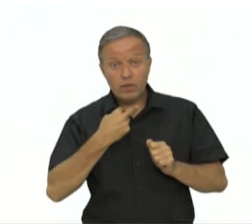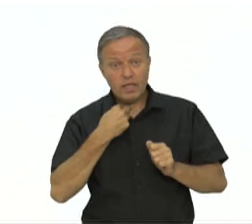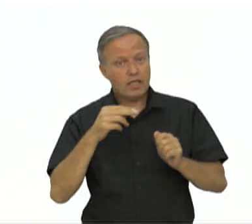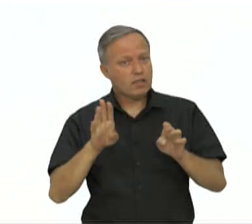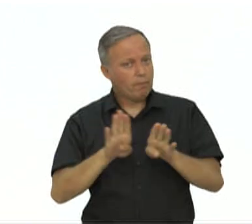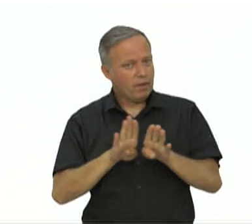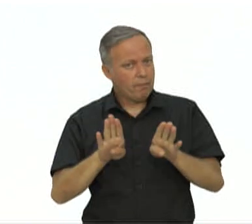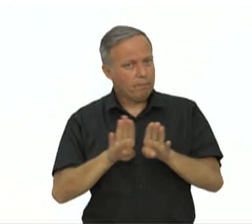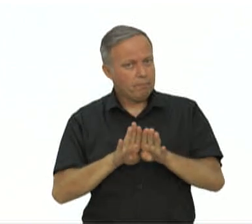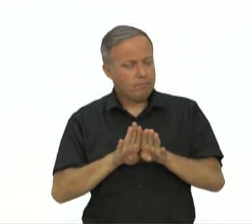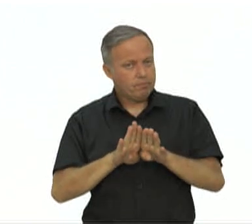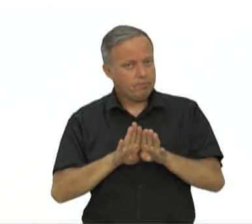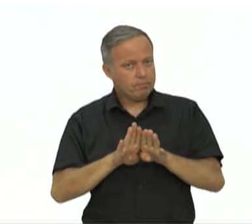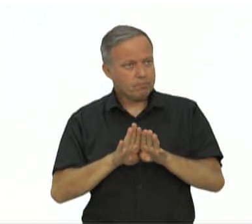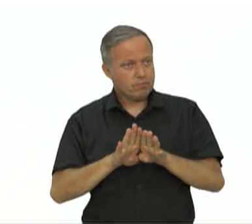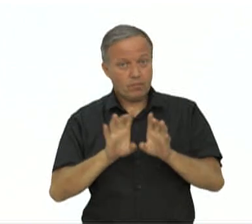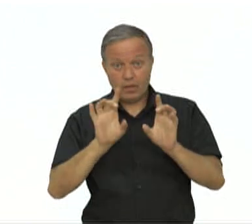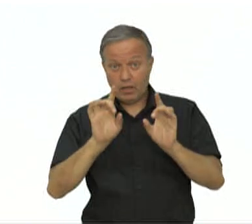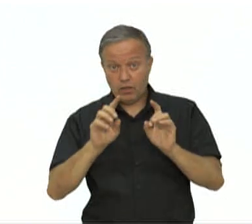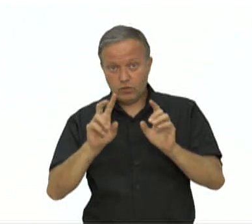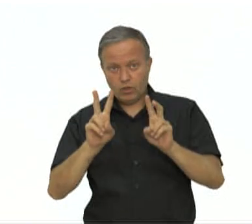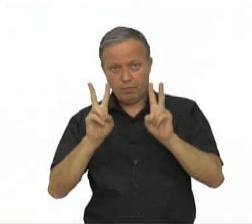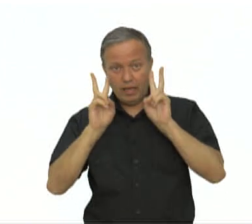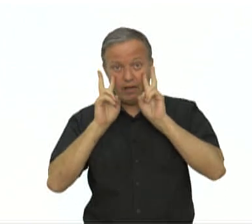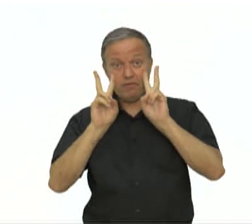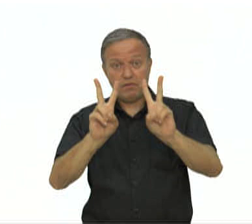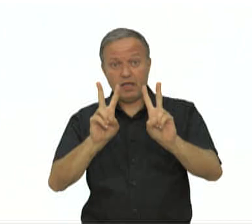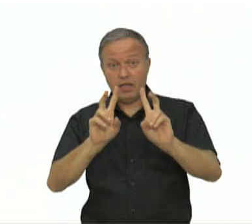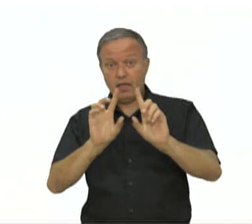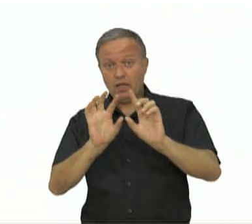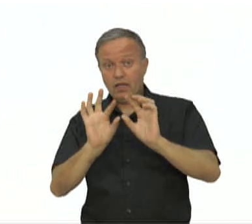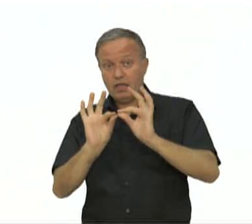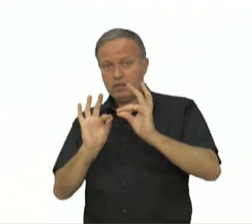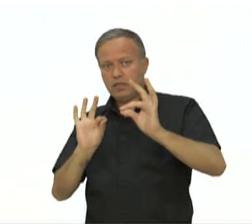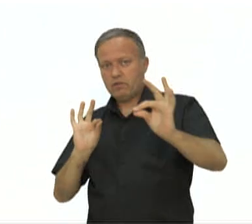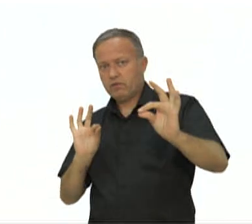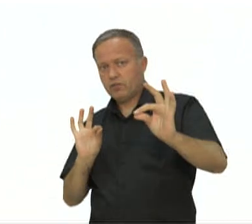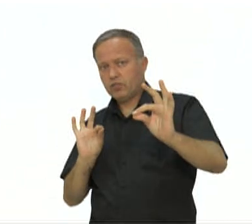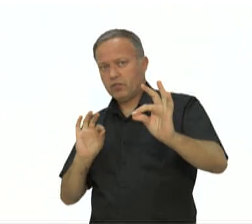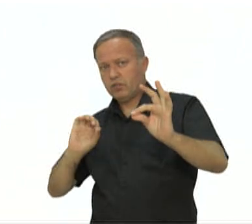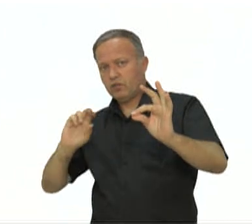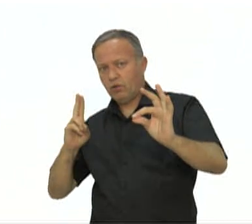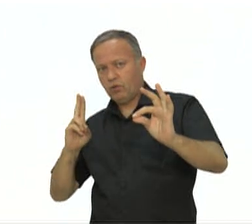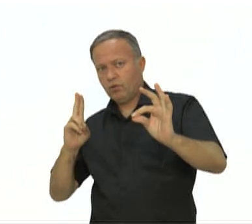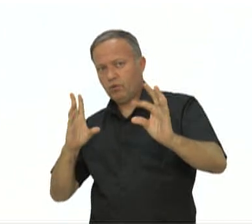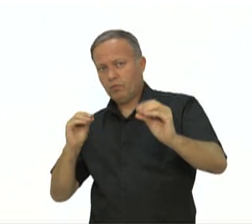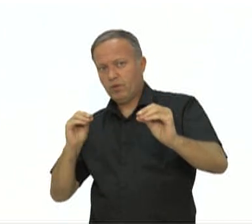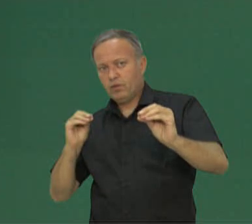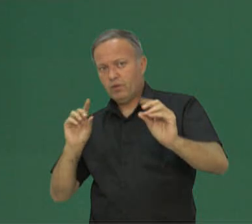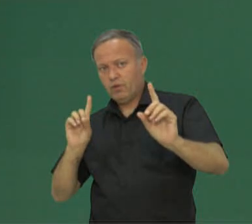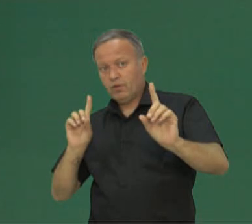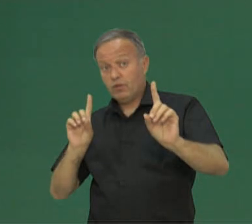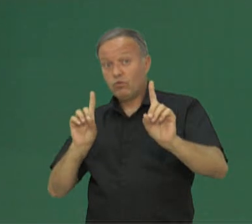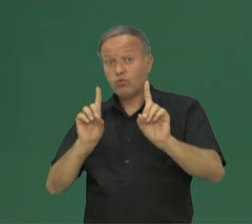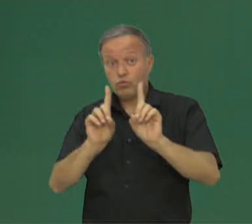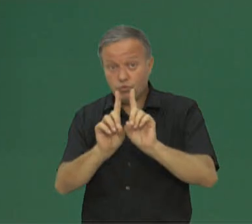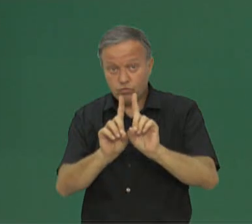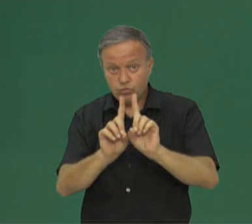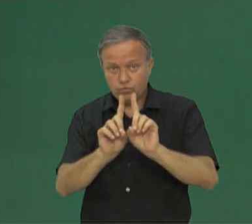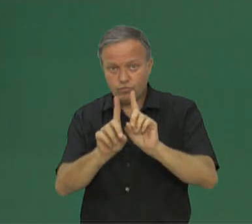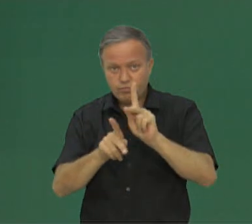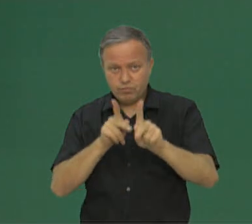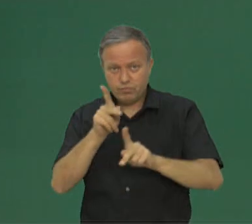Também, né? Pode ficar só instalado ali para a gente apreciar. Mas, muitas vezes, os artistas estão fazendo a